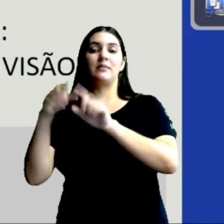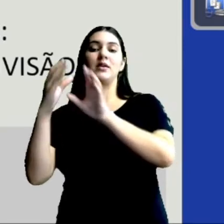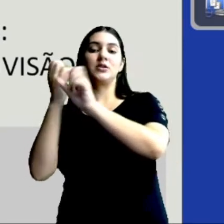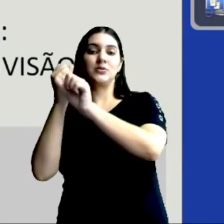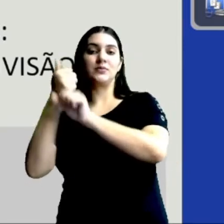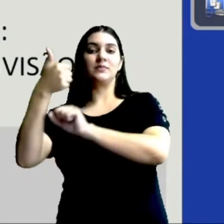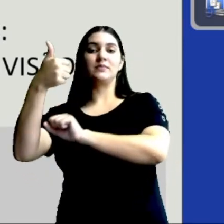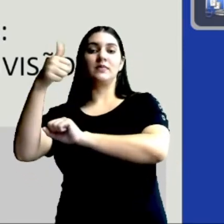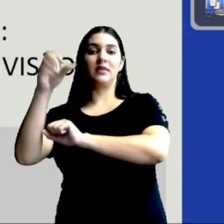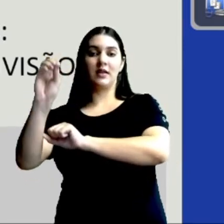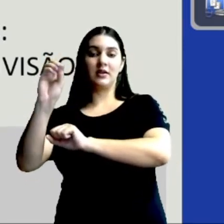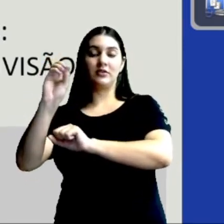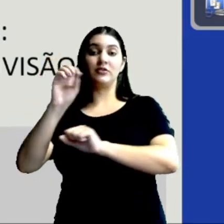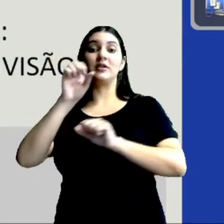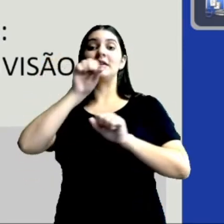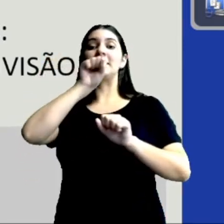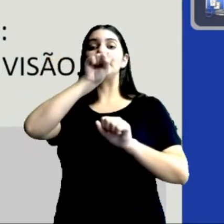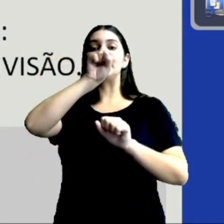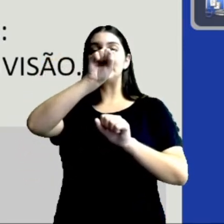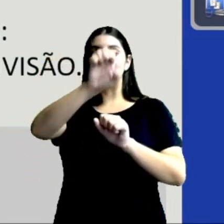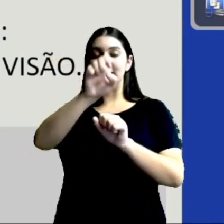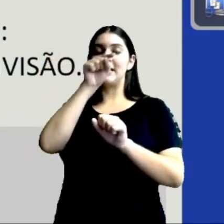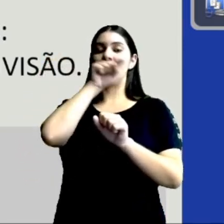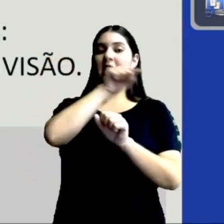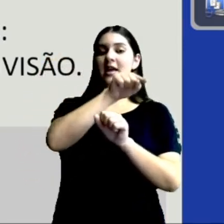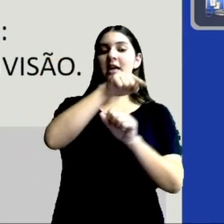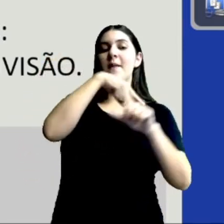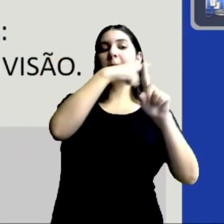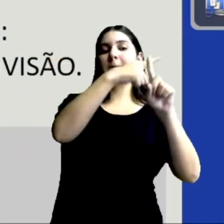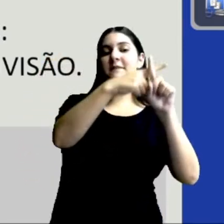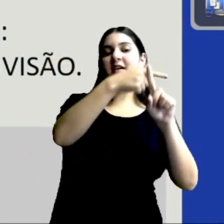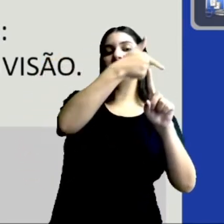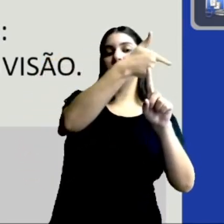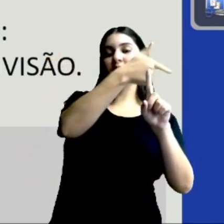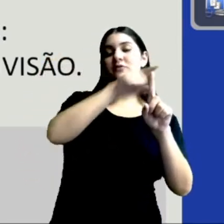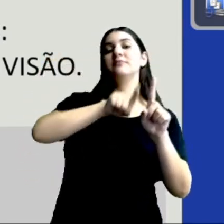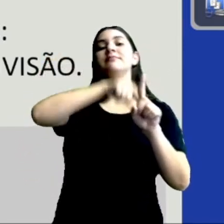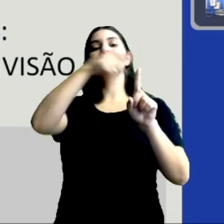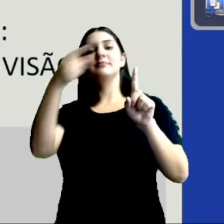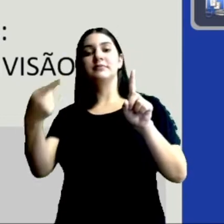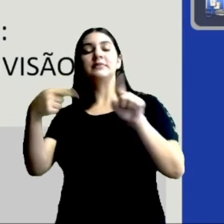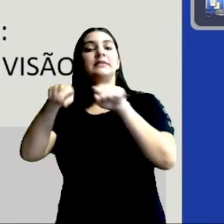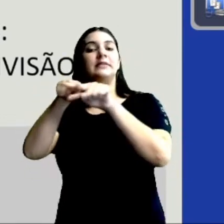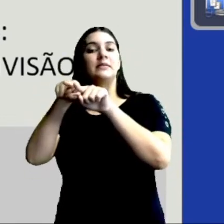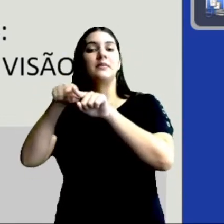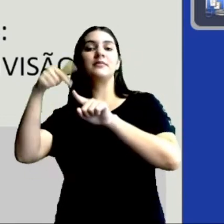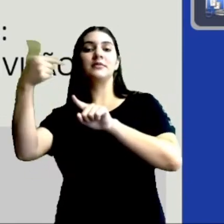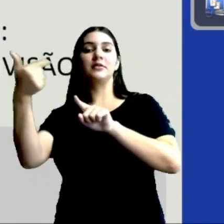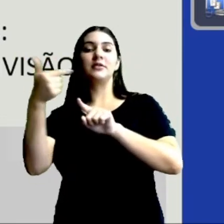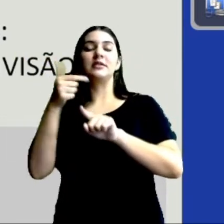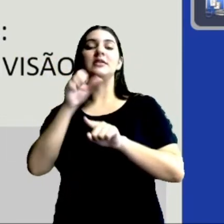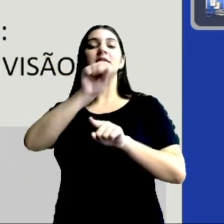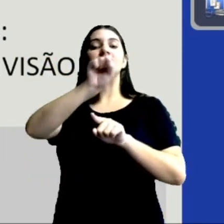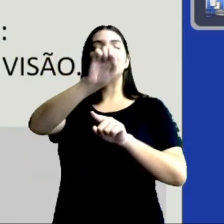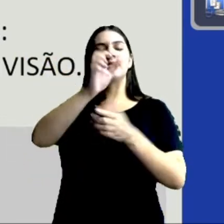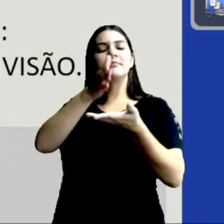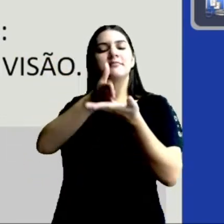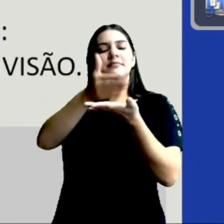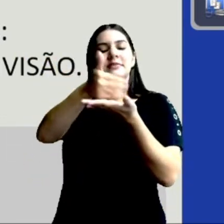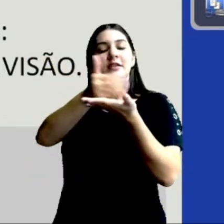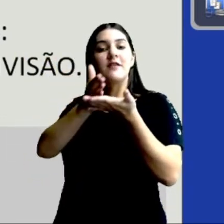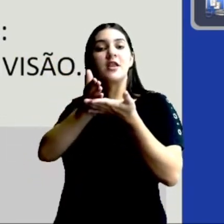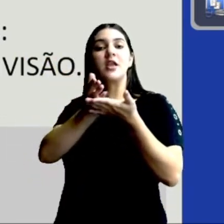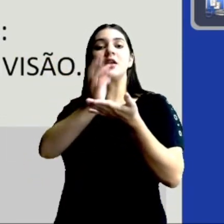gente multiplicar por 2, do outro lado também tem que multiplicar por 2. Se dividir tudo por 5, do